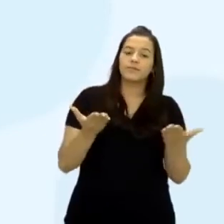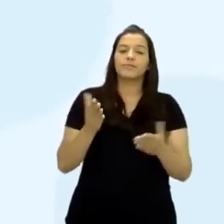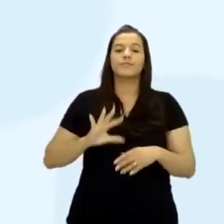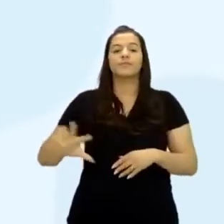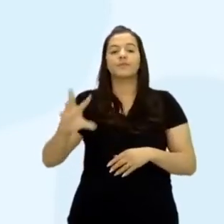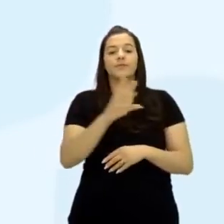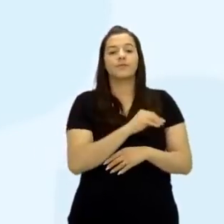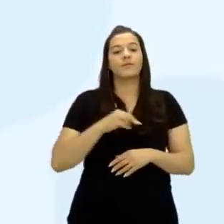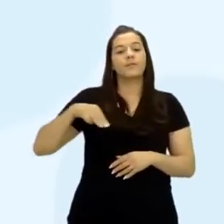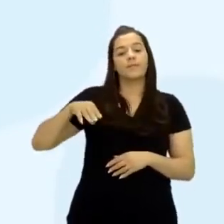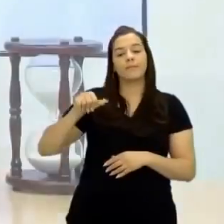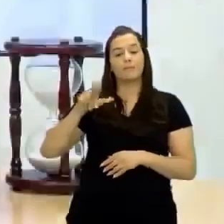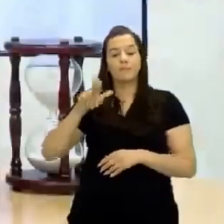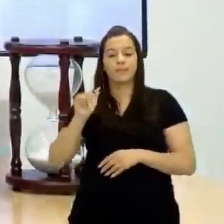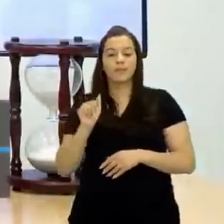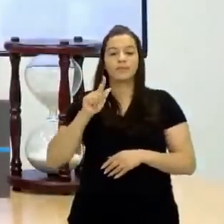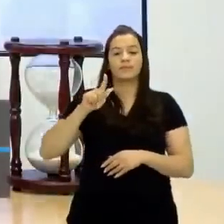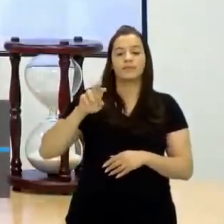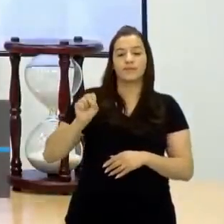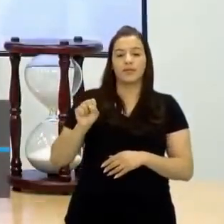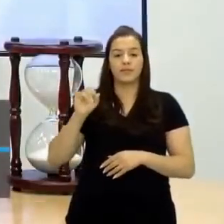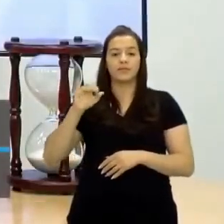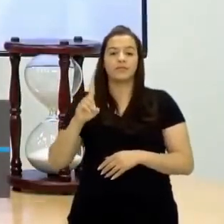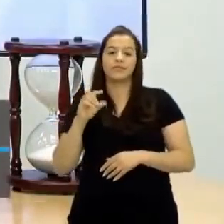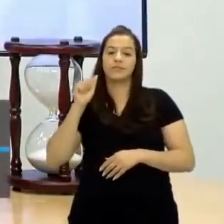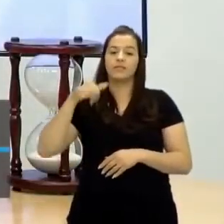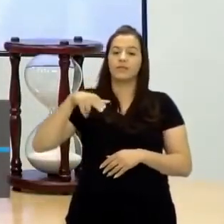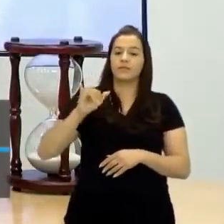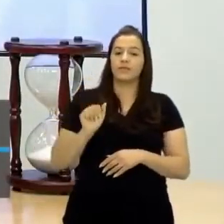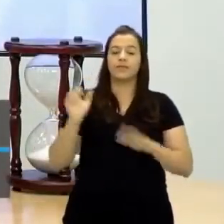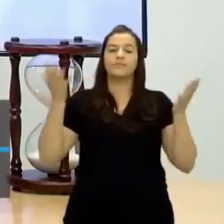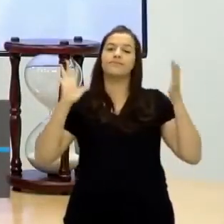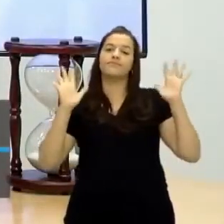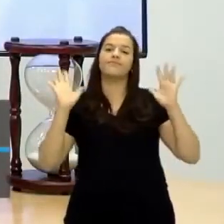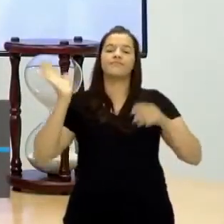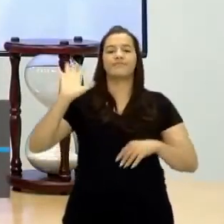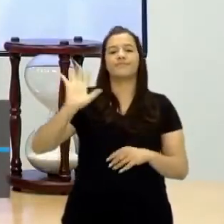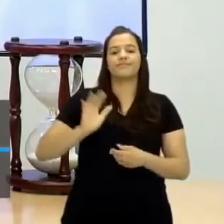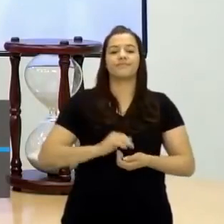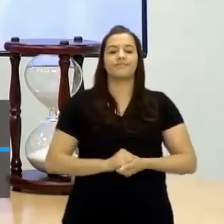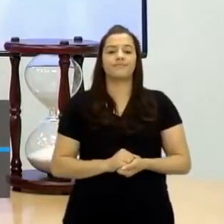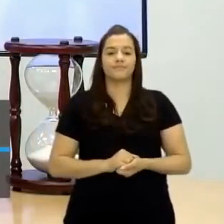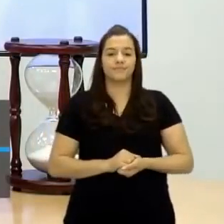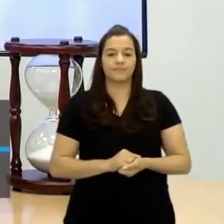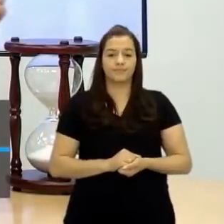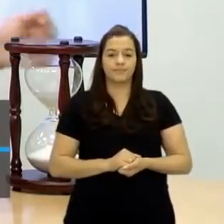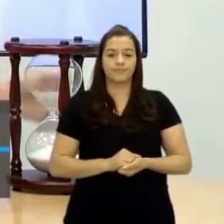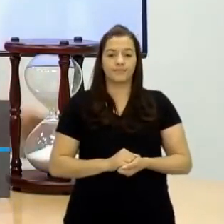professora Maria do Carmo, professor Sérgio, professora Daniela. Até a próxima aula. Tchau, tchau!